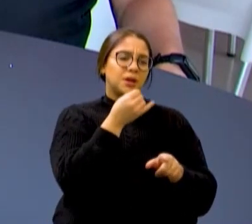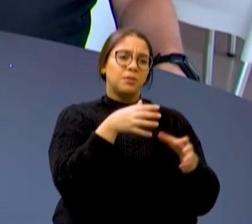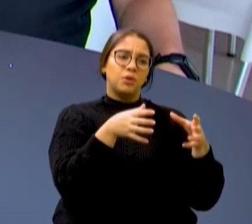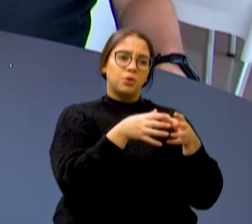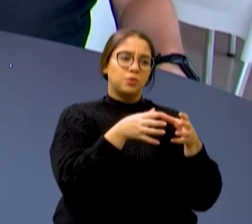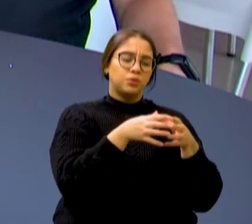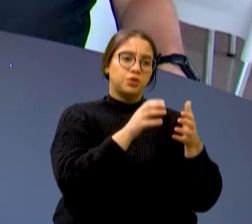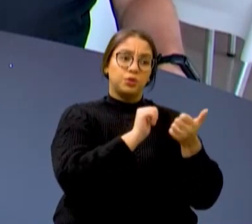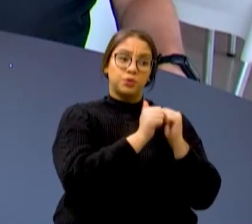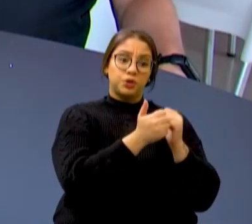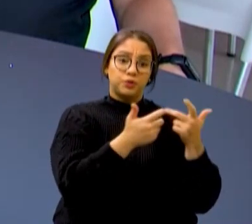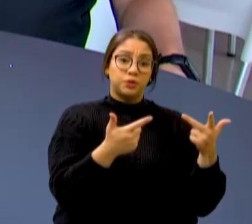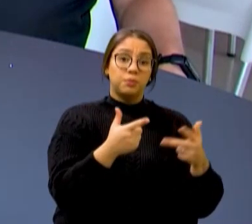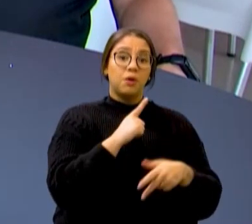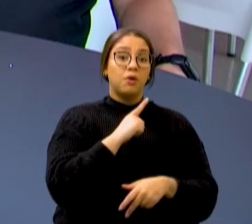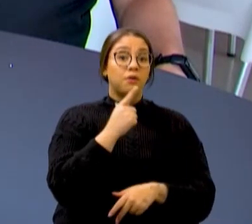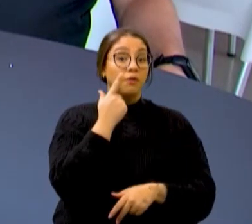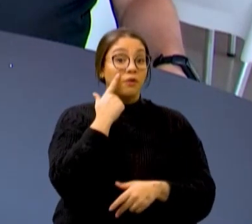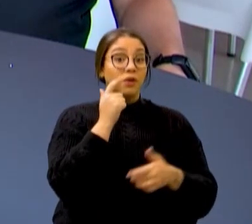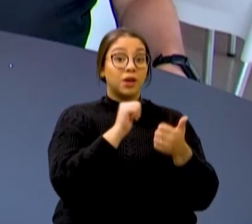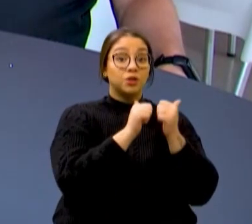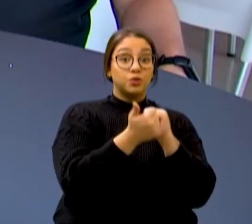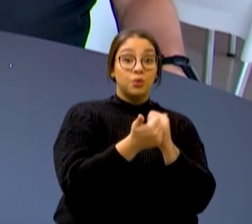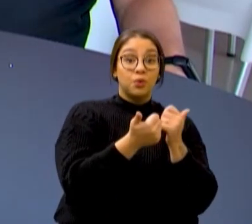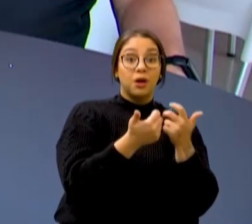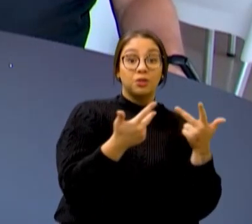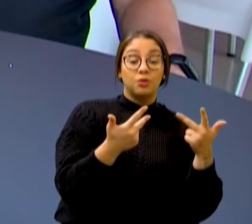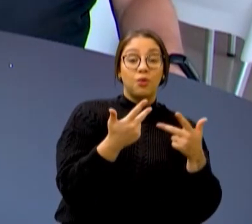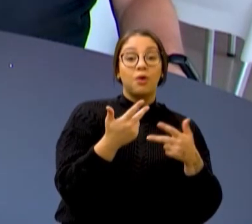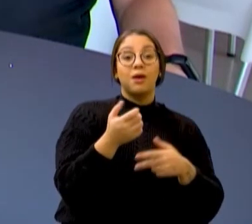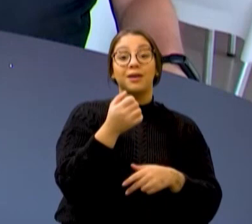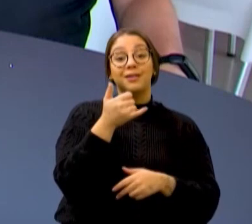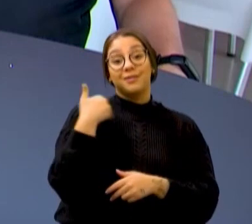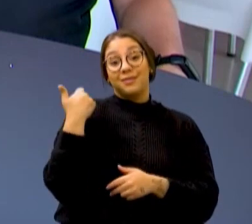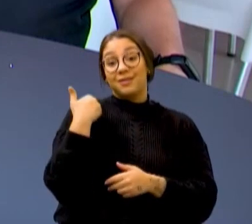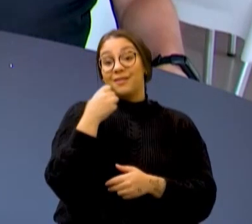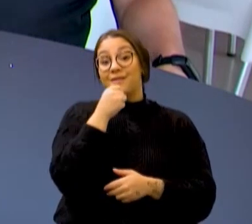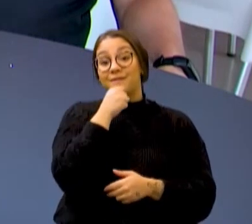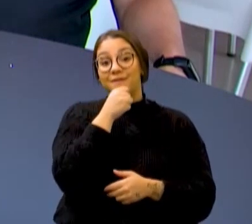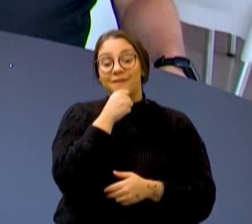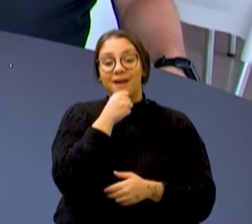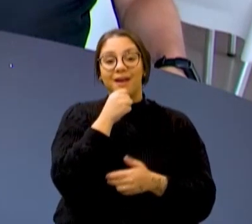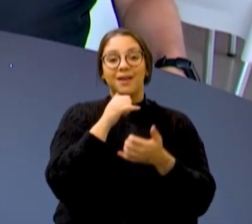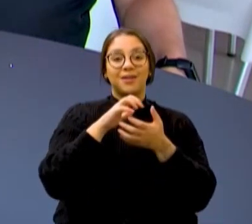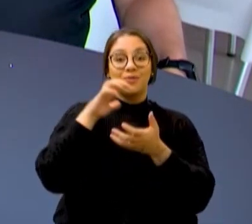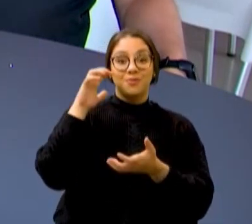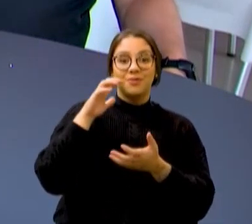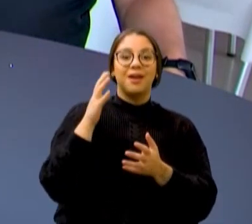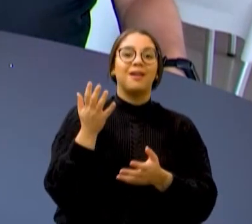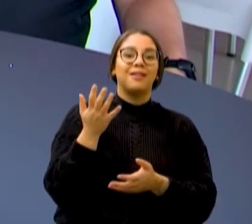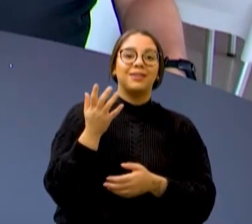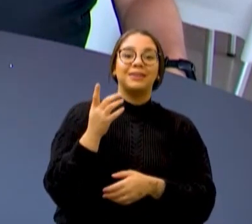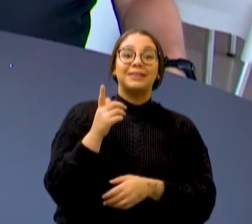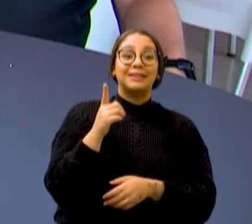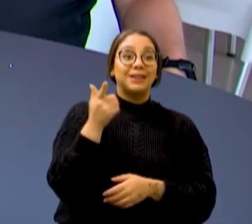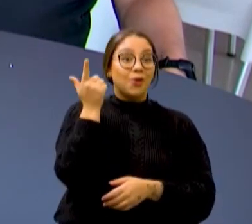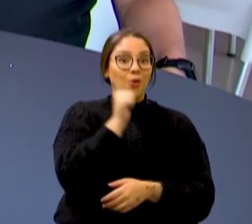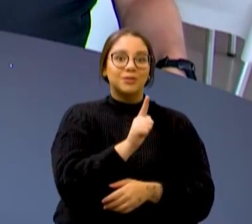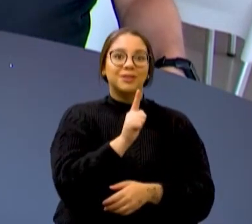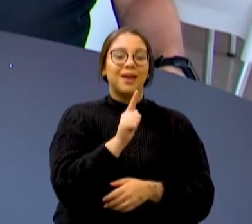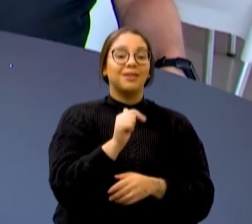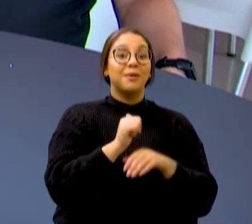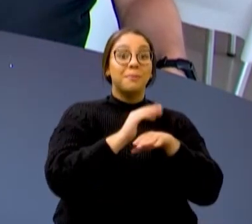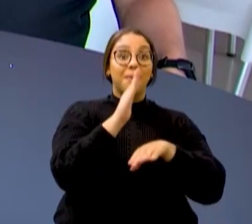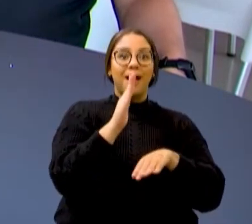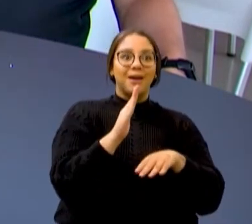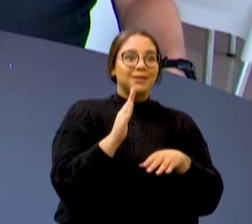de futebol. Às vezes a gente vê uns jogadores mais velhos, né, rendendo mais que o jovem, que